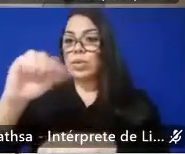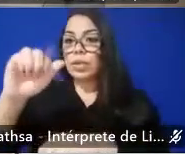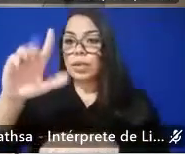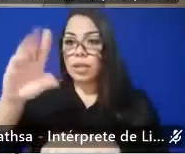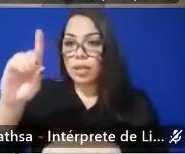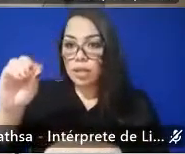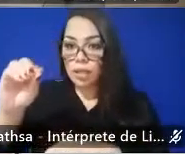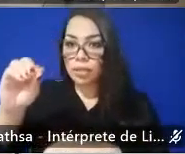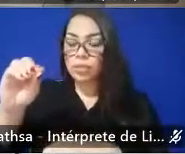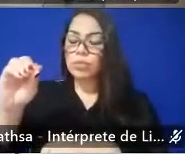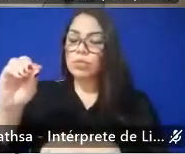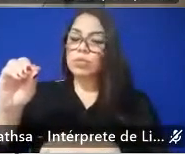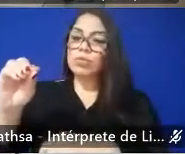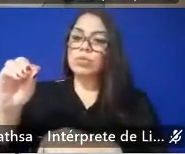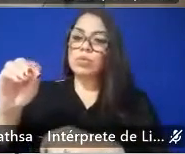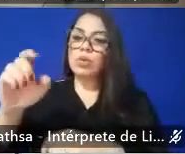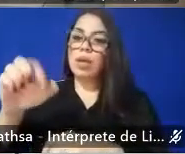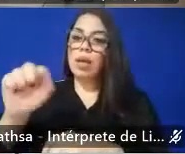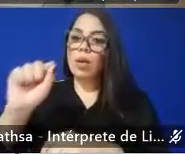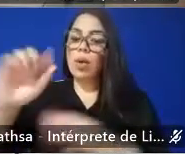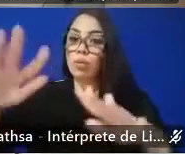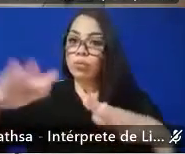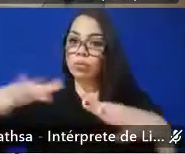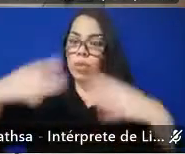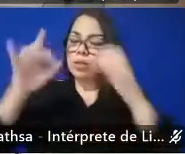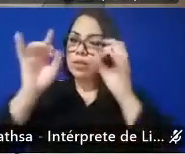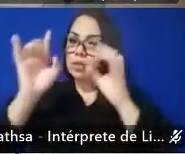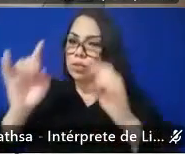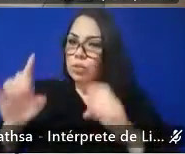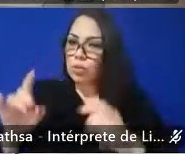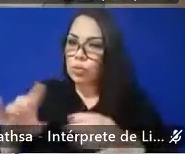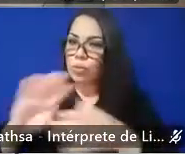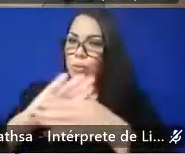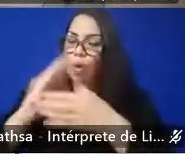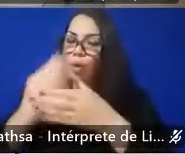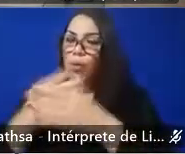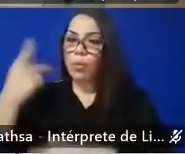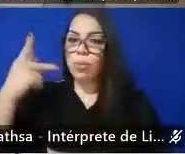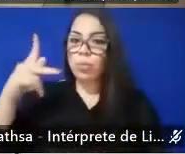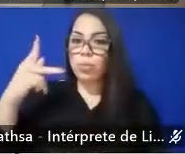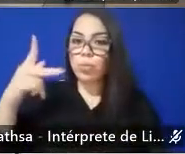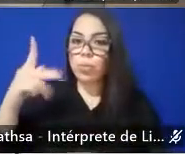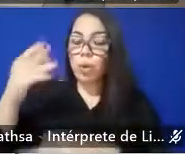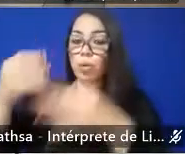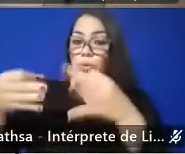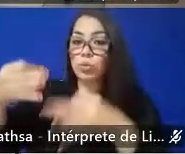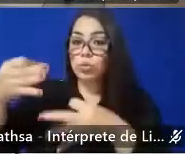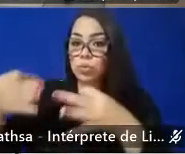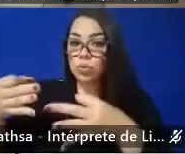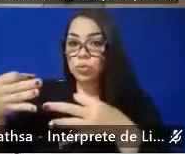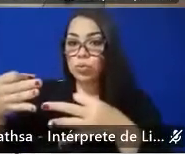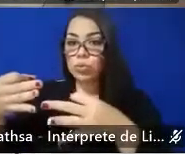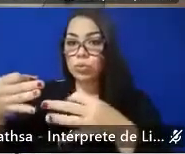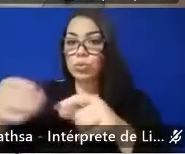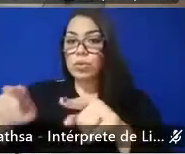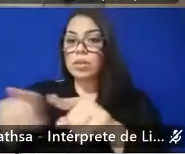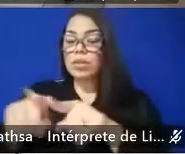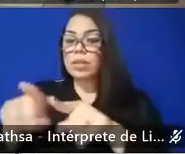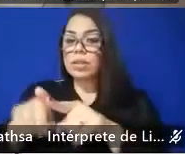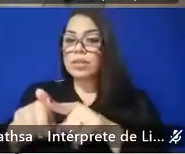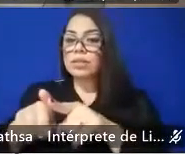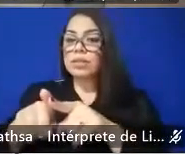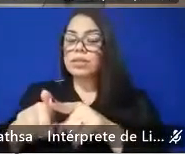eu dou é uma sessão do órgão especial do colégio de Procuradores de justiça e Registro Portal da presença